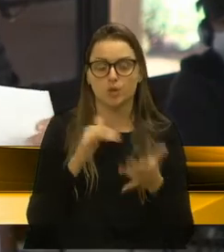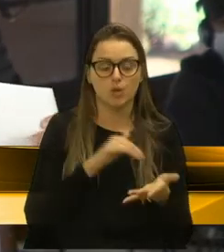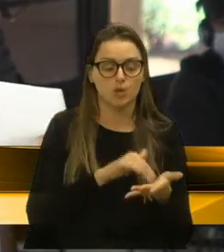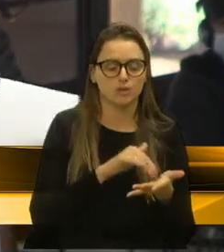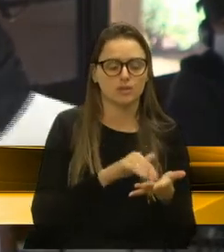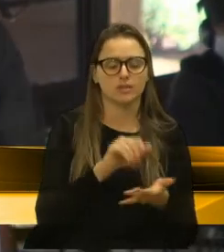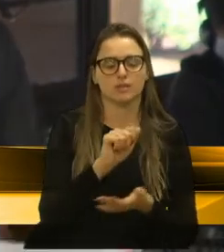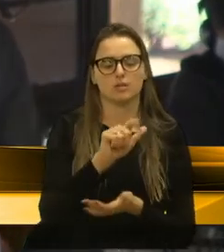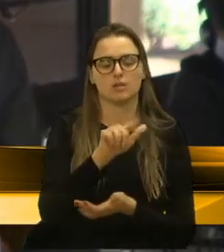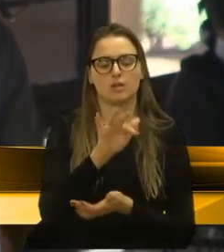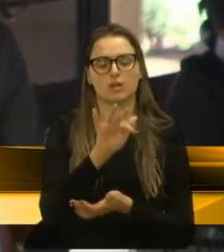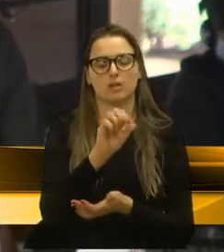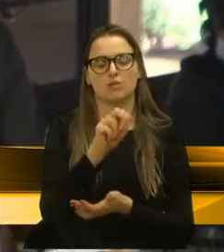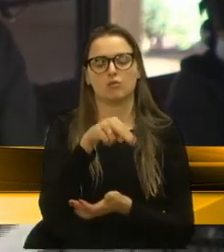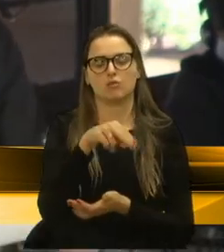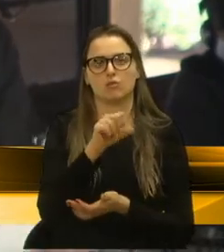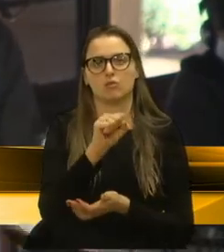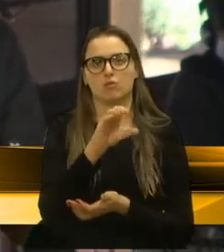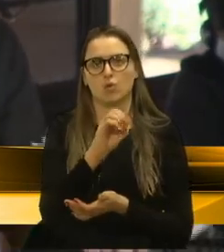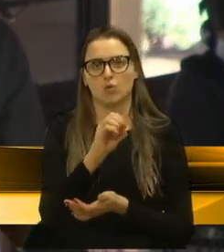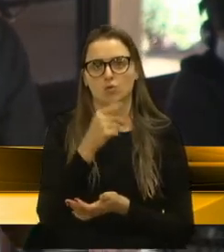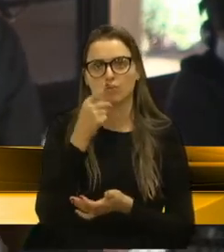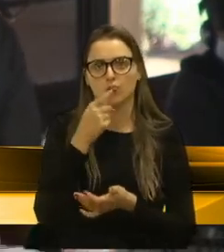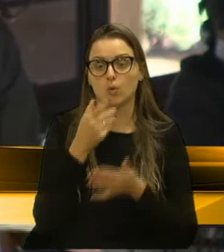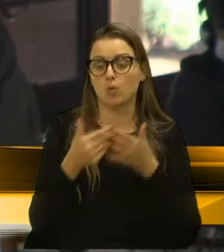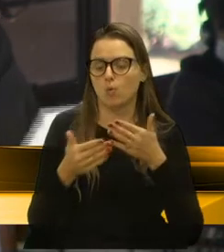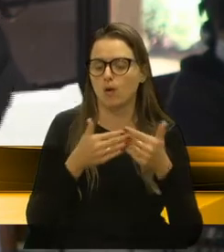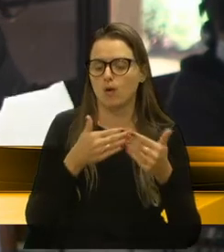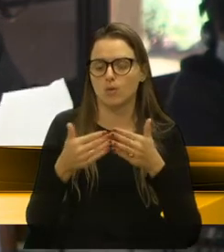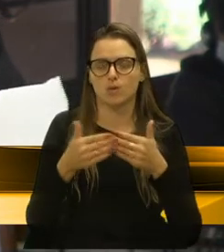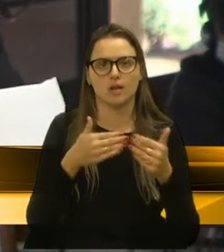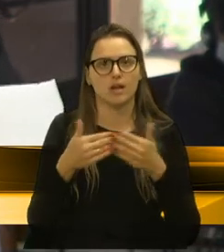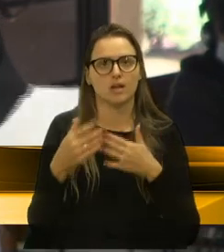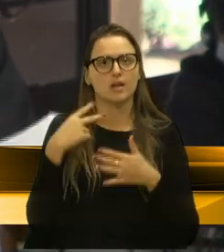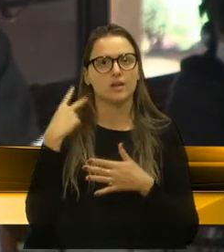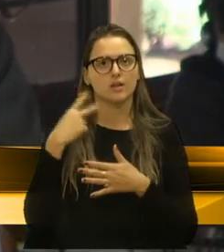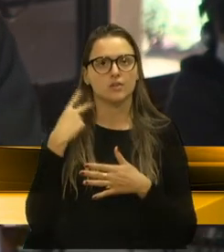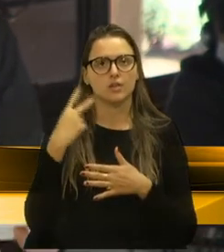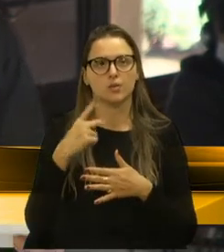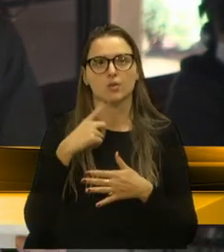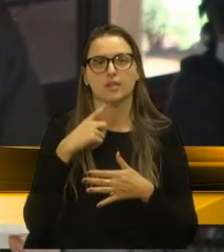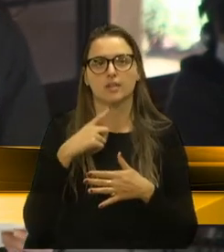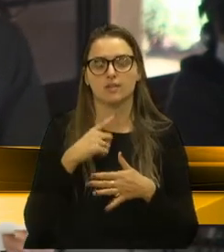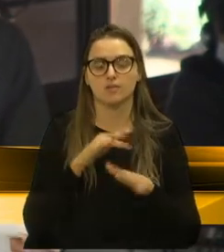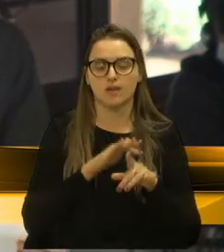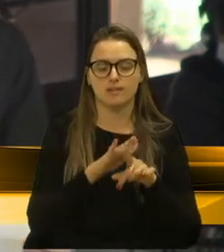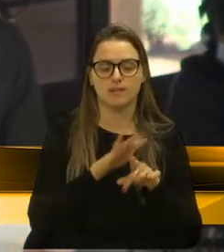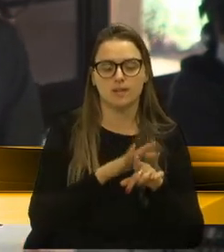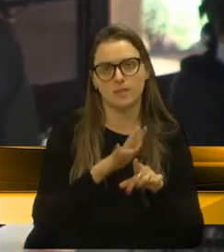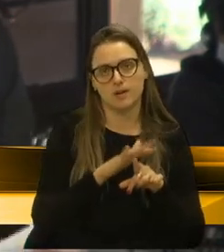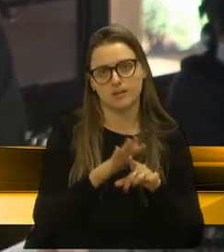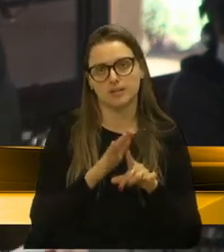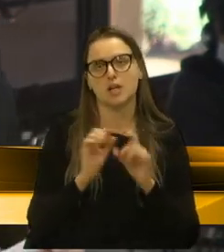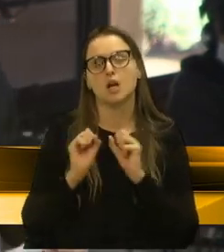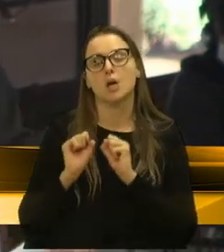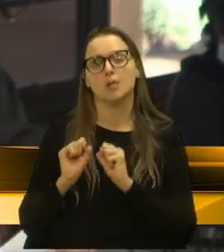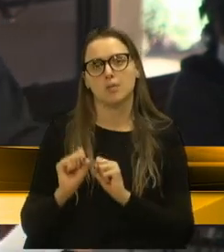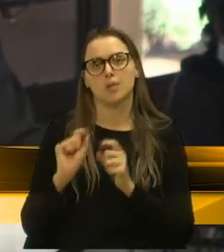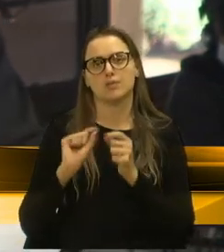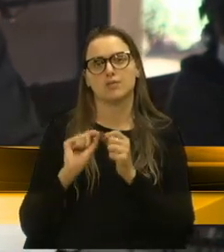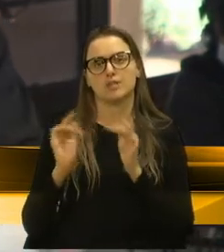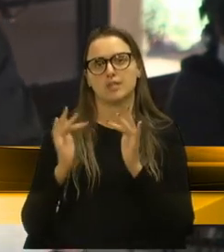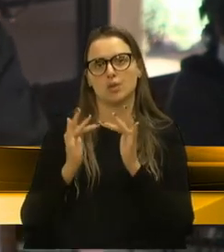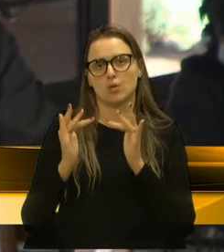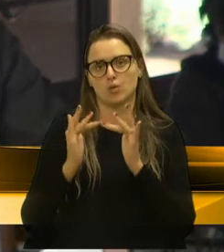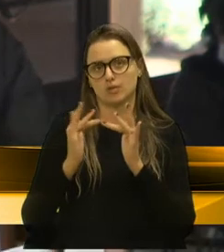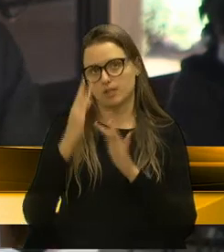Afonso disse que qualquer vereador que receber alguma demanda pode ser encaminhado diretamente